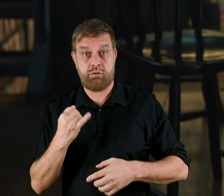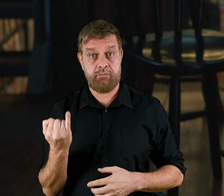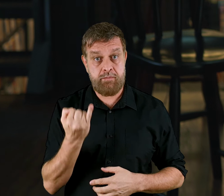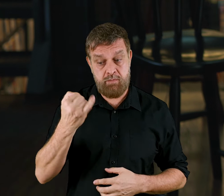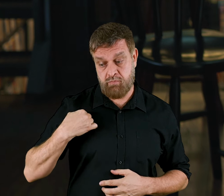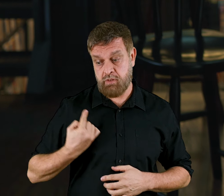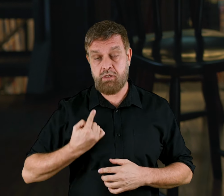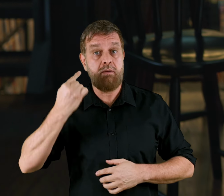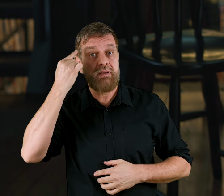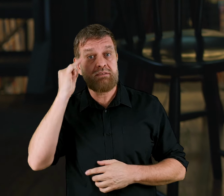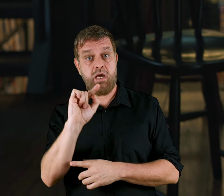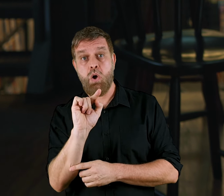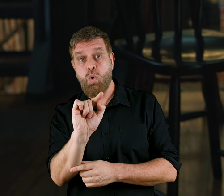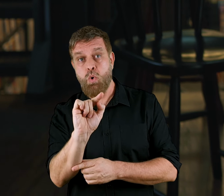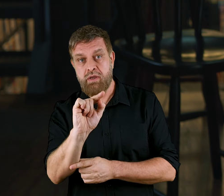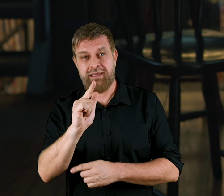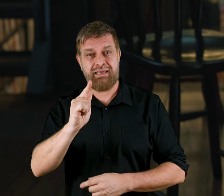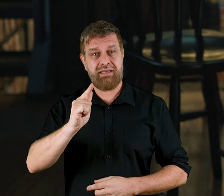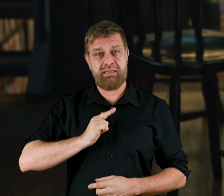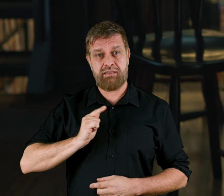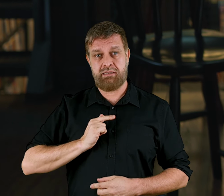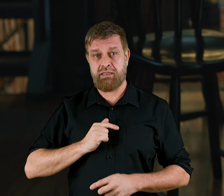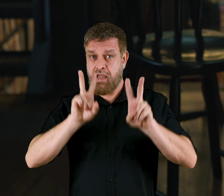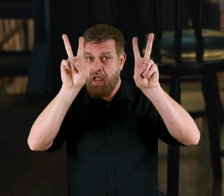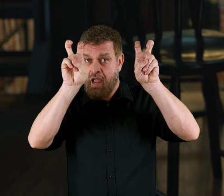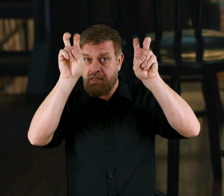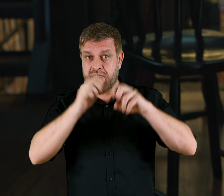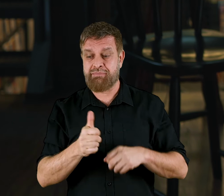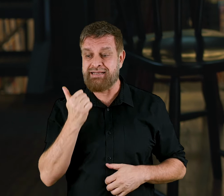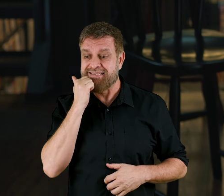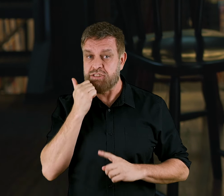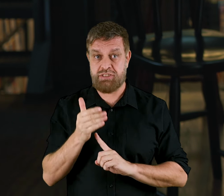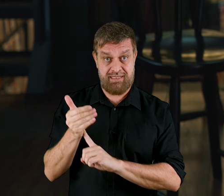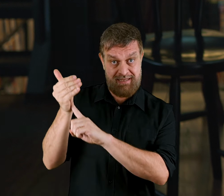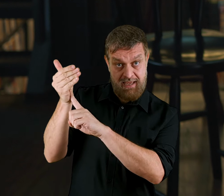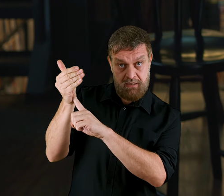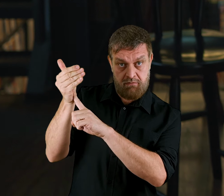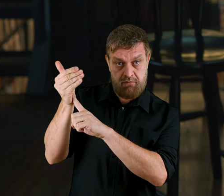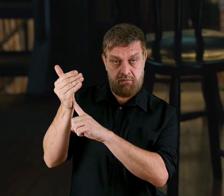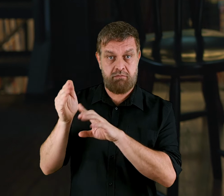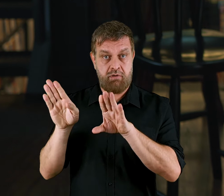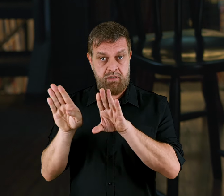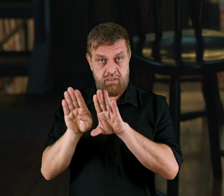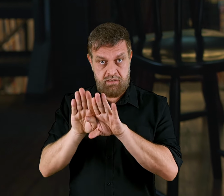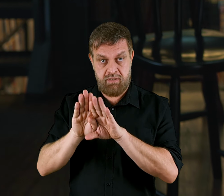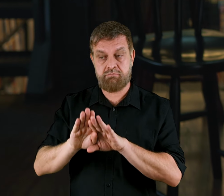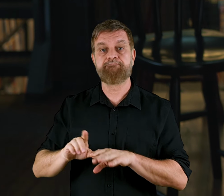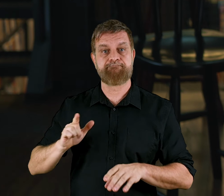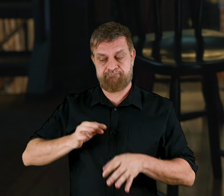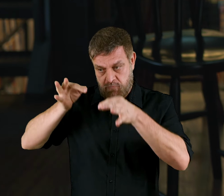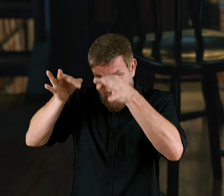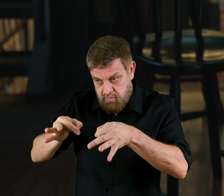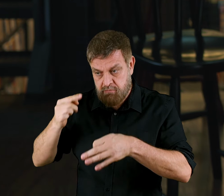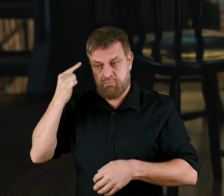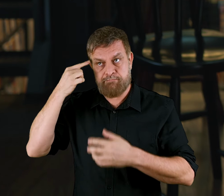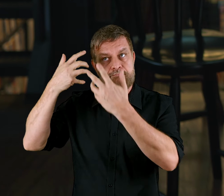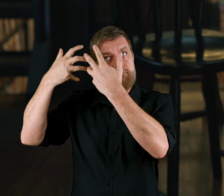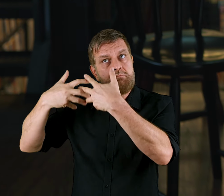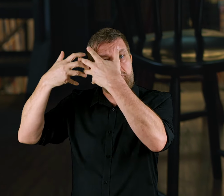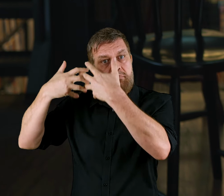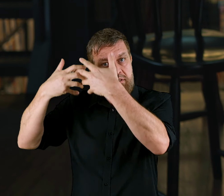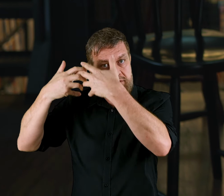a gente pensar no seguinte. Existem questões que são tecnocientíficas e que são legítimas de serem pensadas do